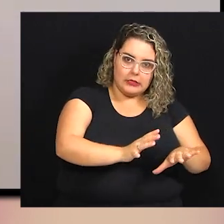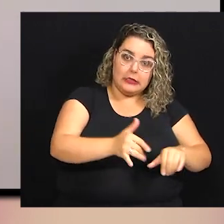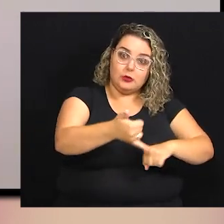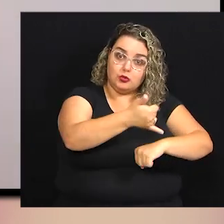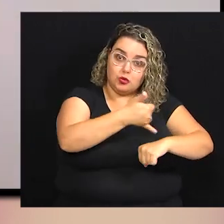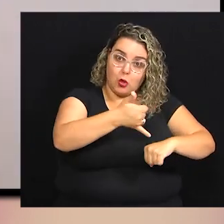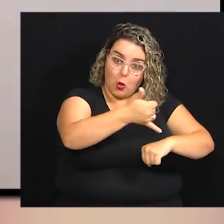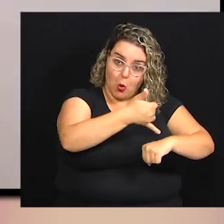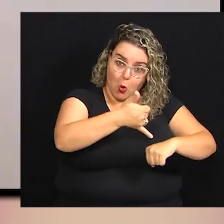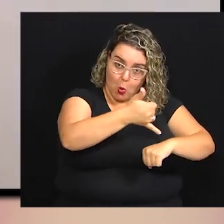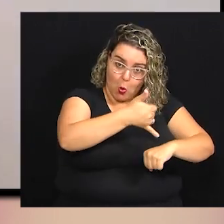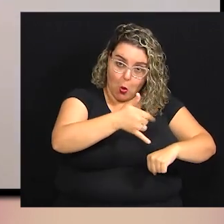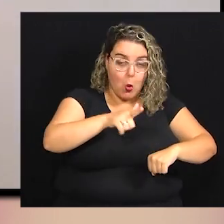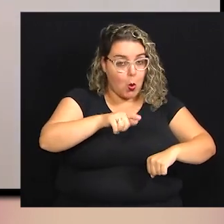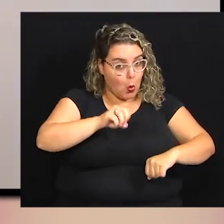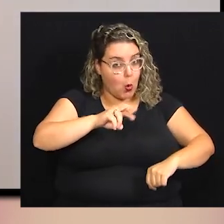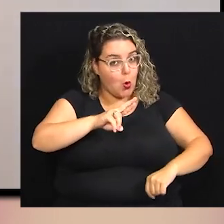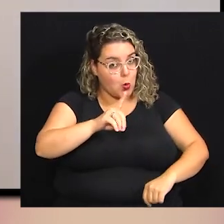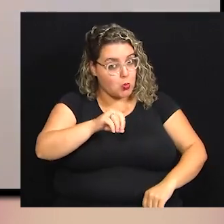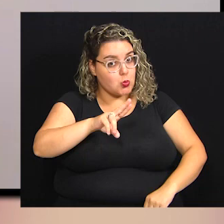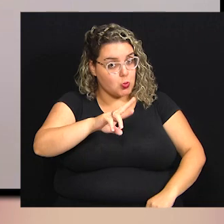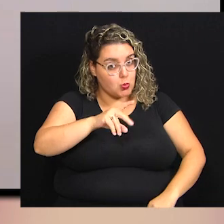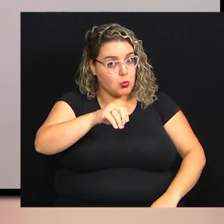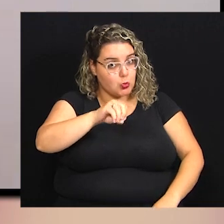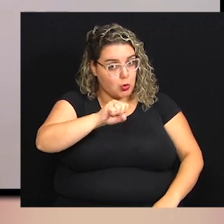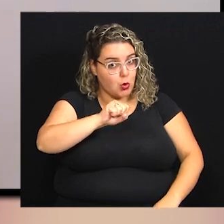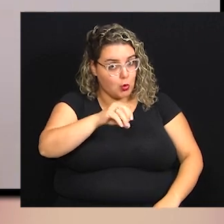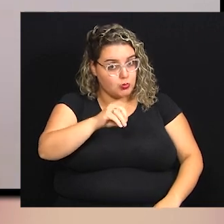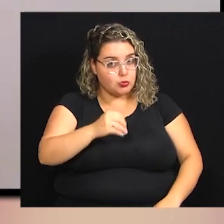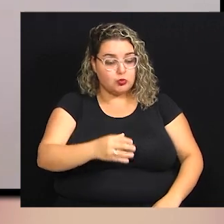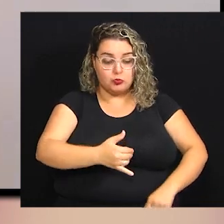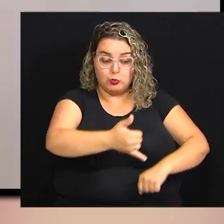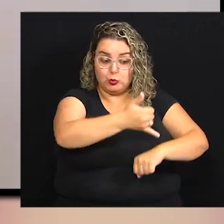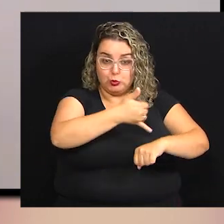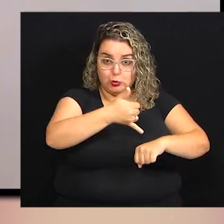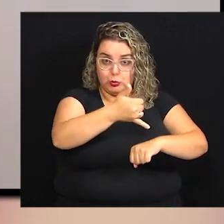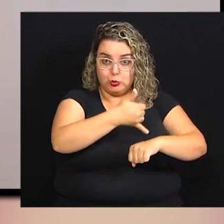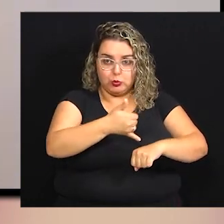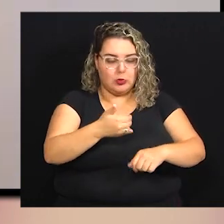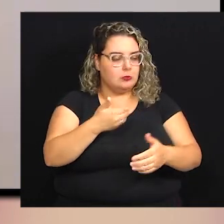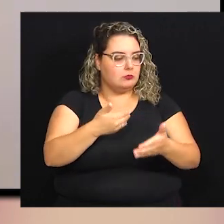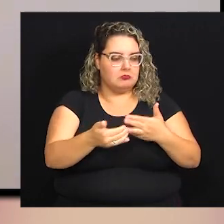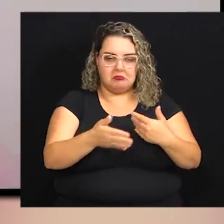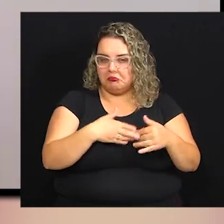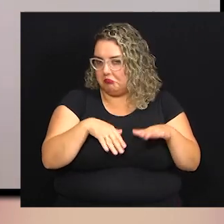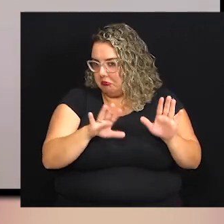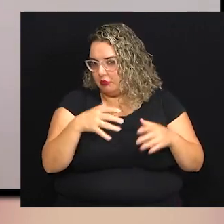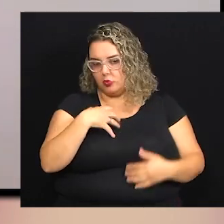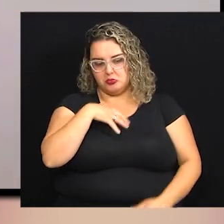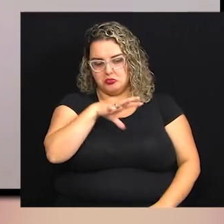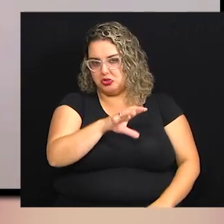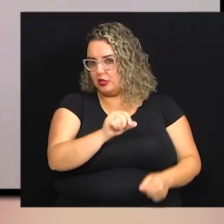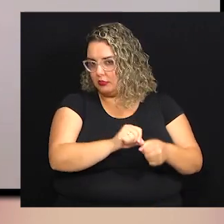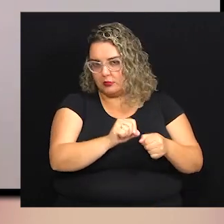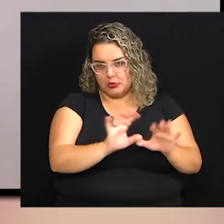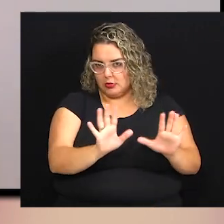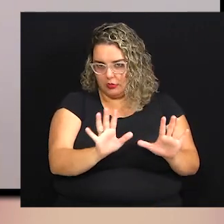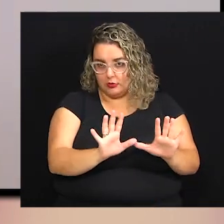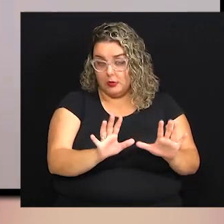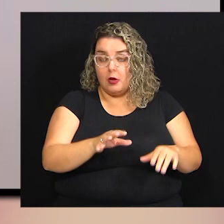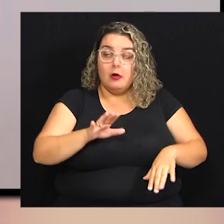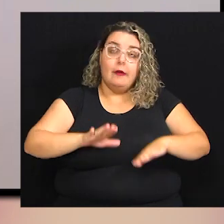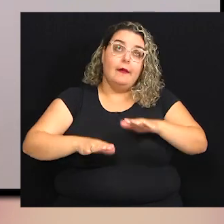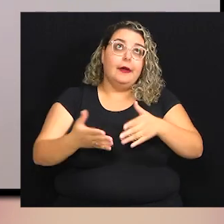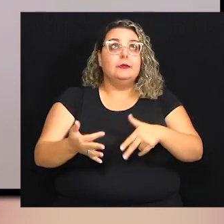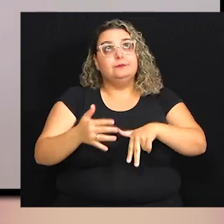alimentos gordurosos. Tudo que tem muita gordura, e aí não me interessa do jeito que foi feito, que